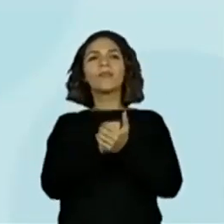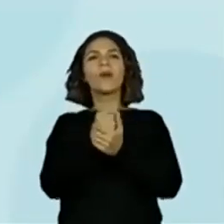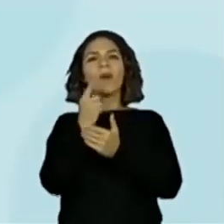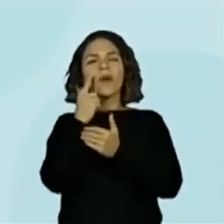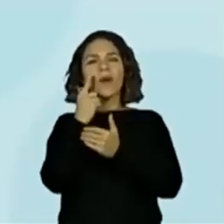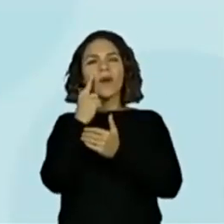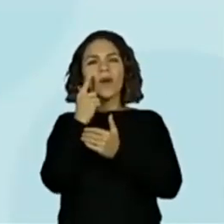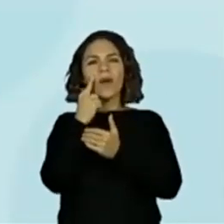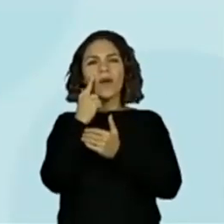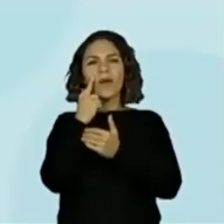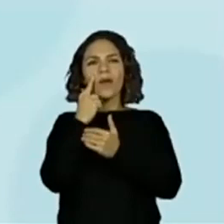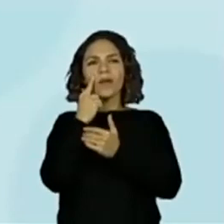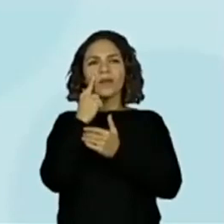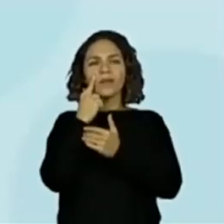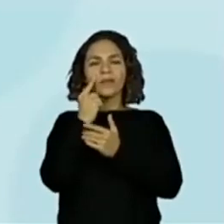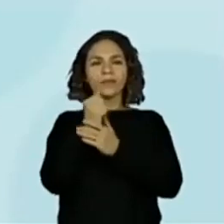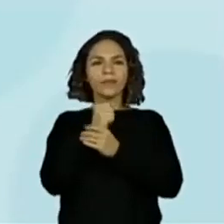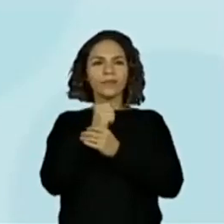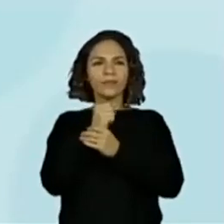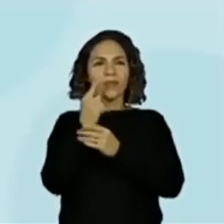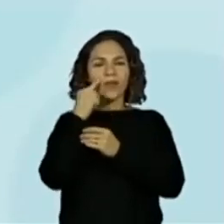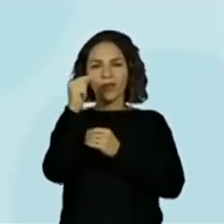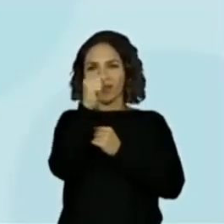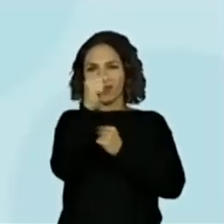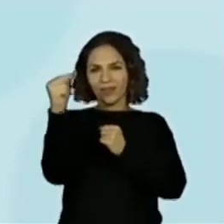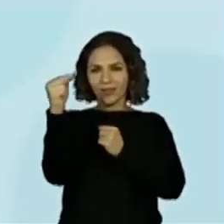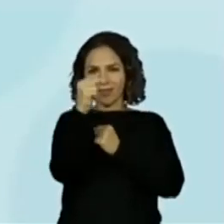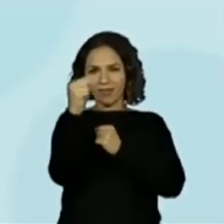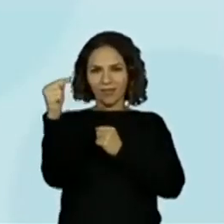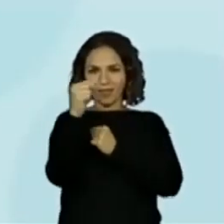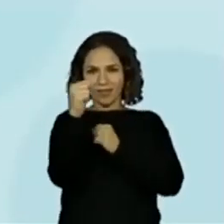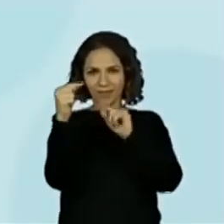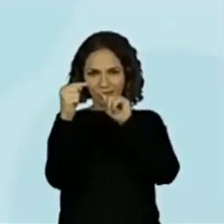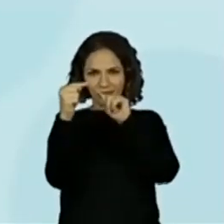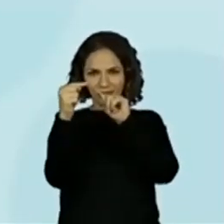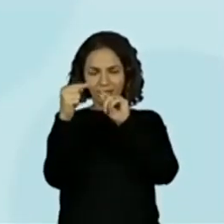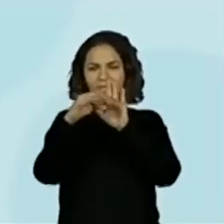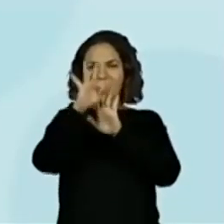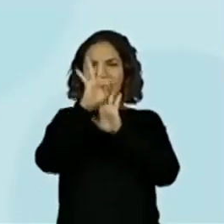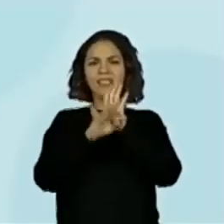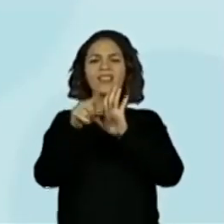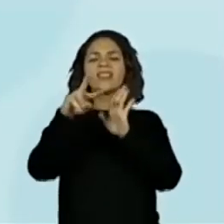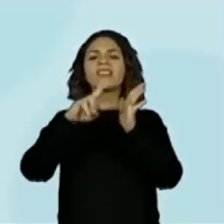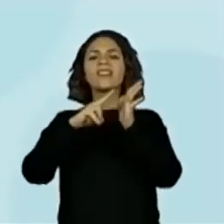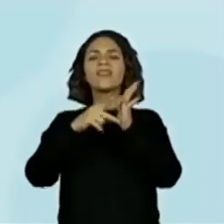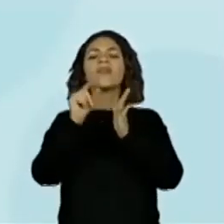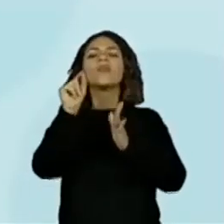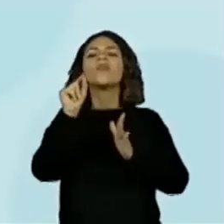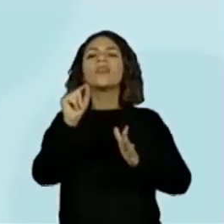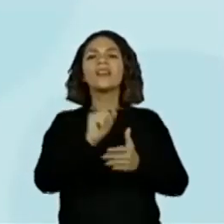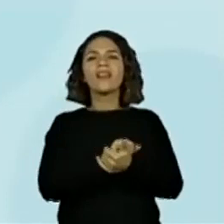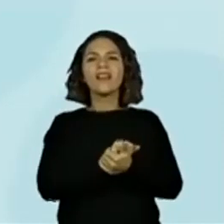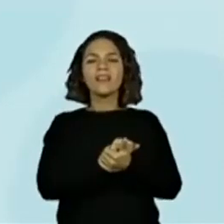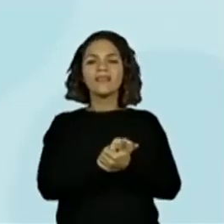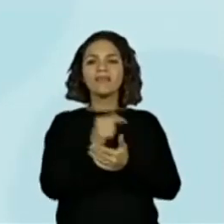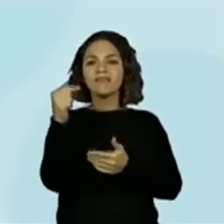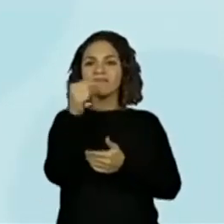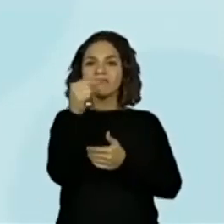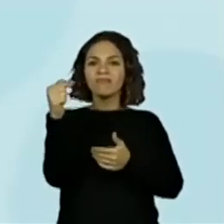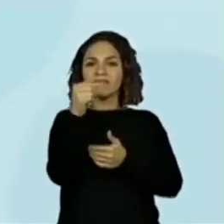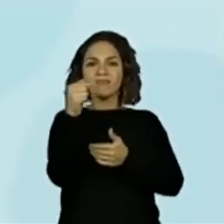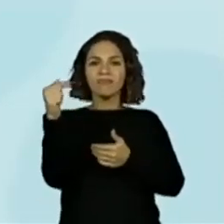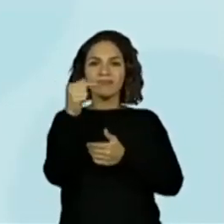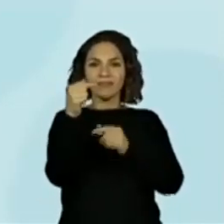ó, esse travessão no texto, ele significa o quê? O que ele significa dentro